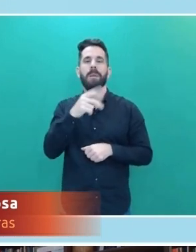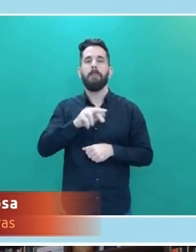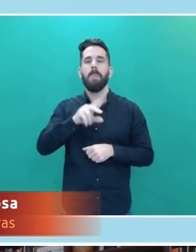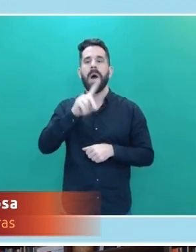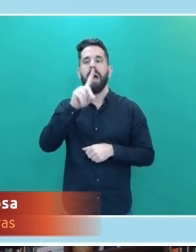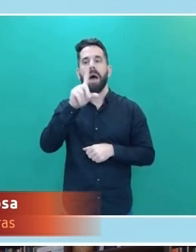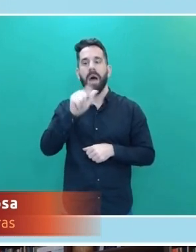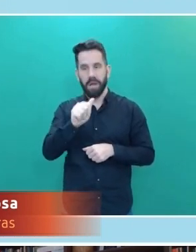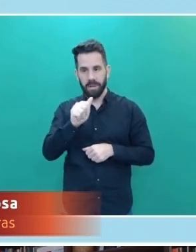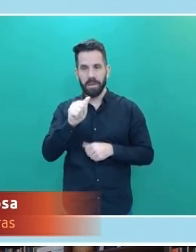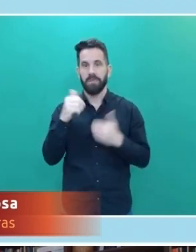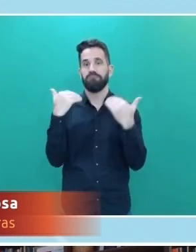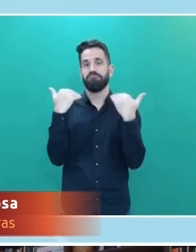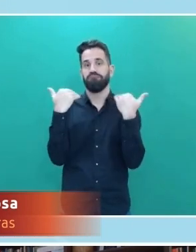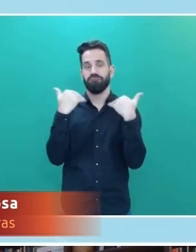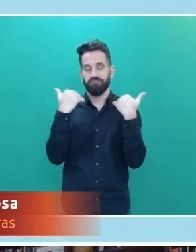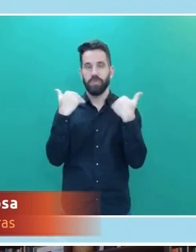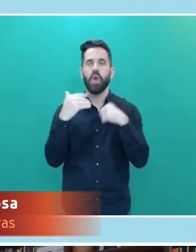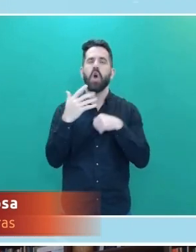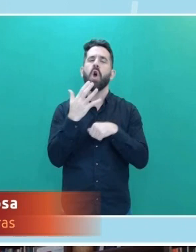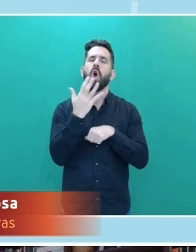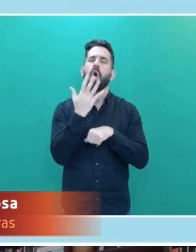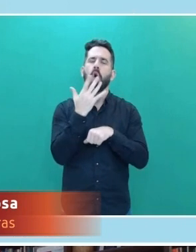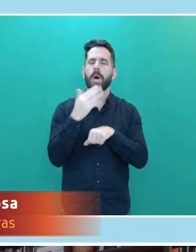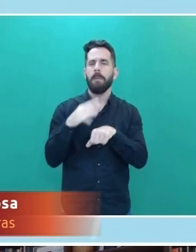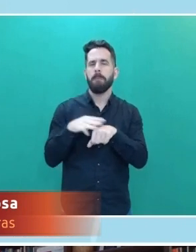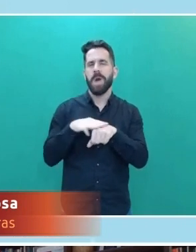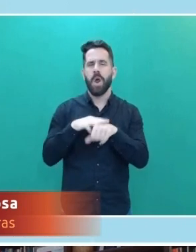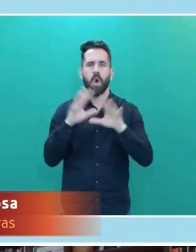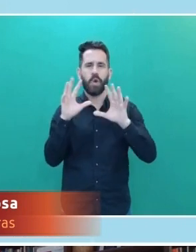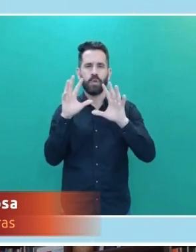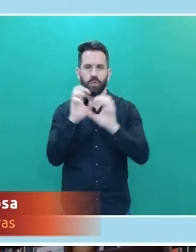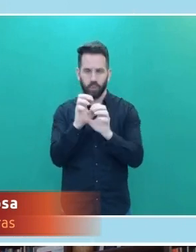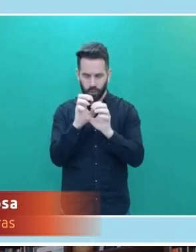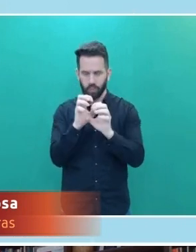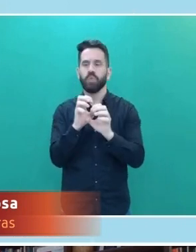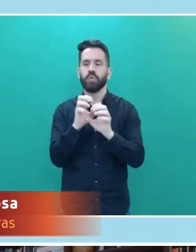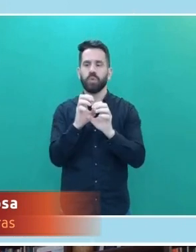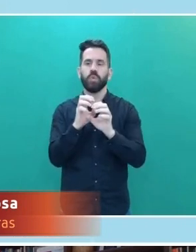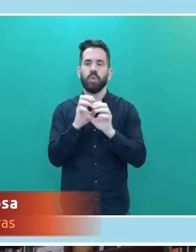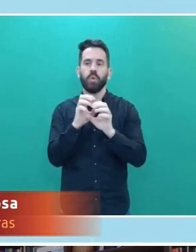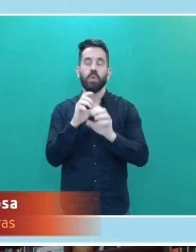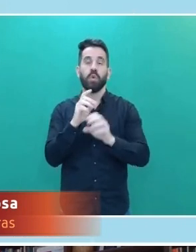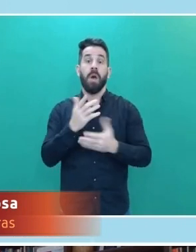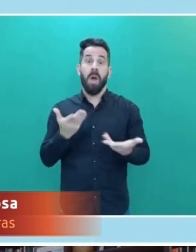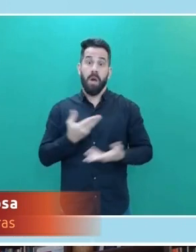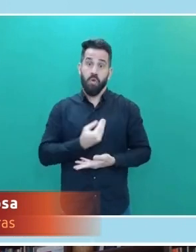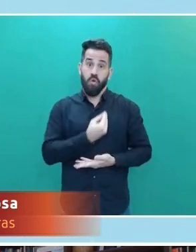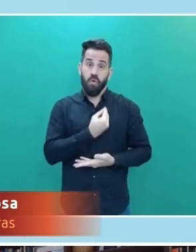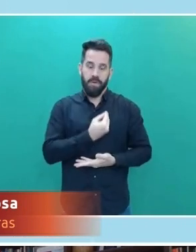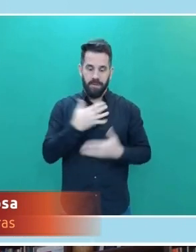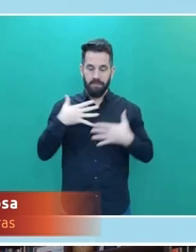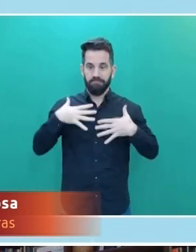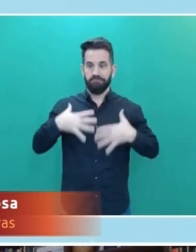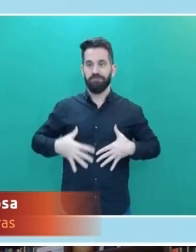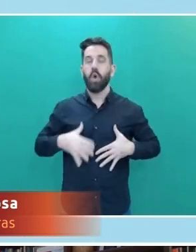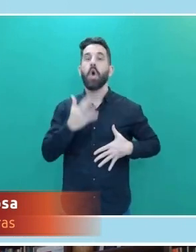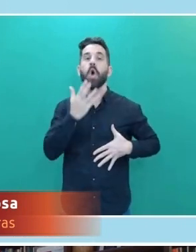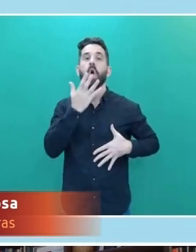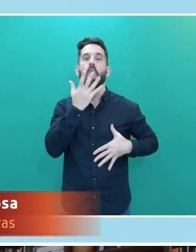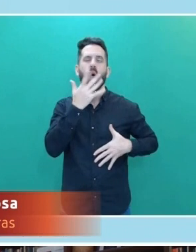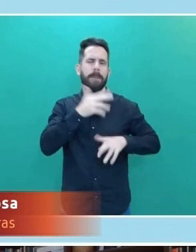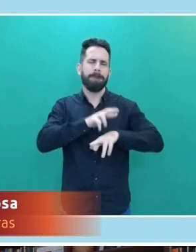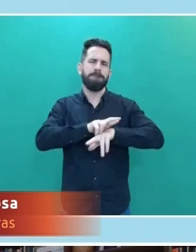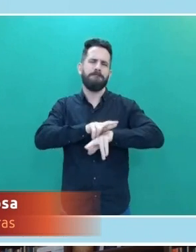cabelos curtos, castanhos escuros. Estou usando uma blusa colorida, de várias